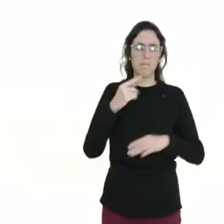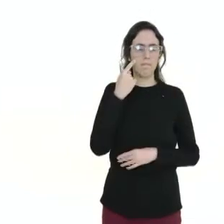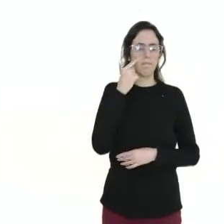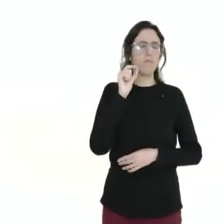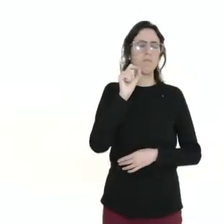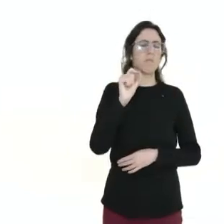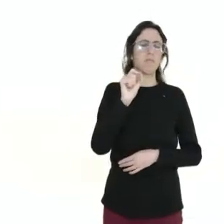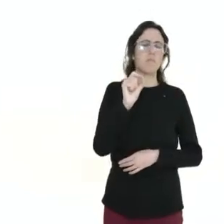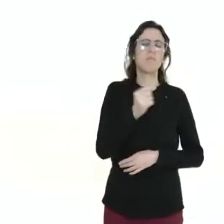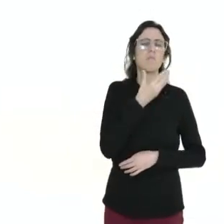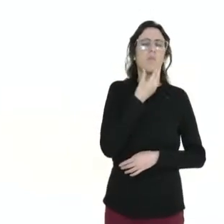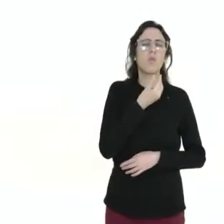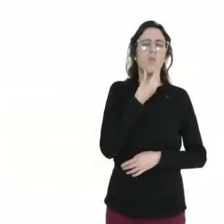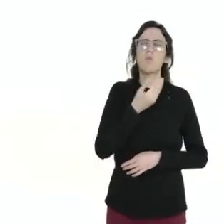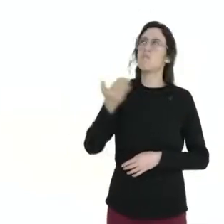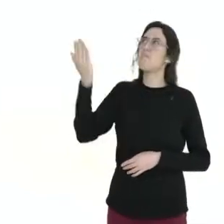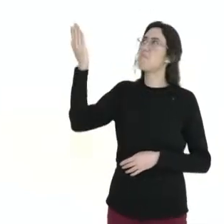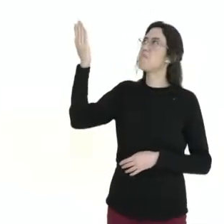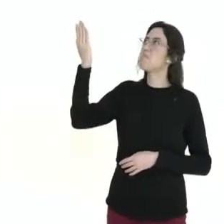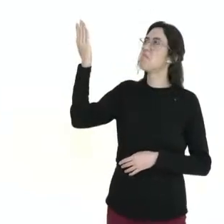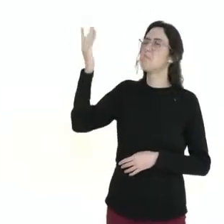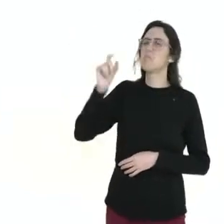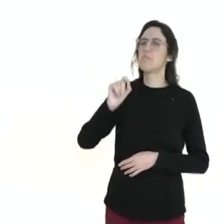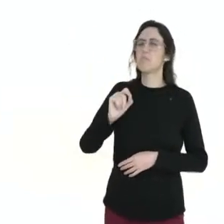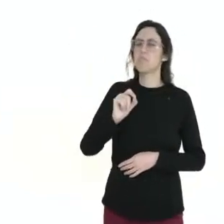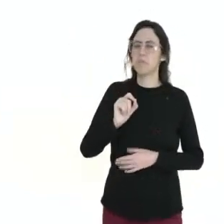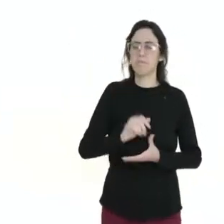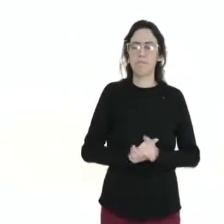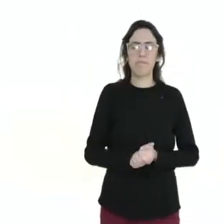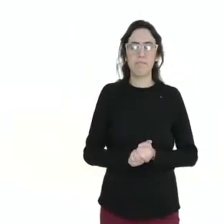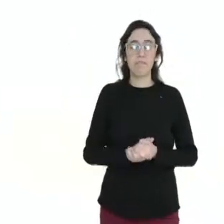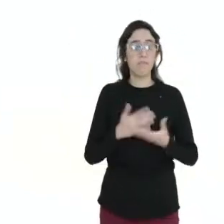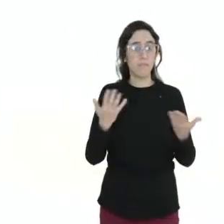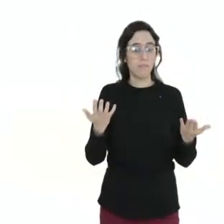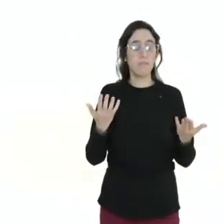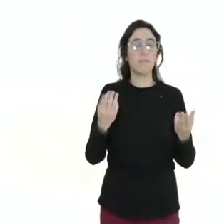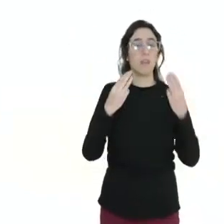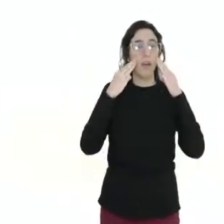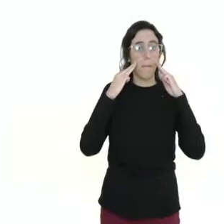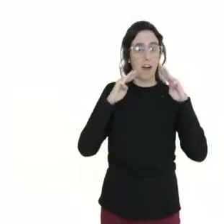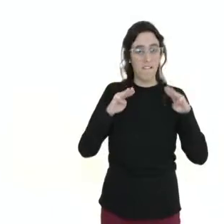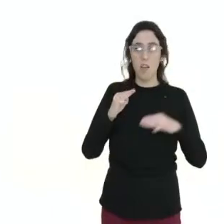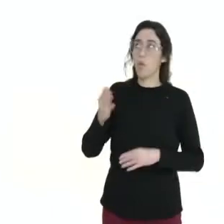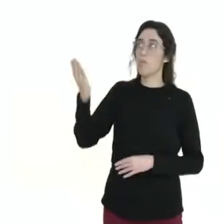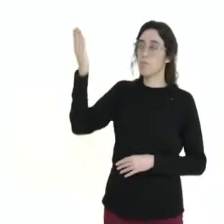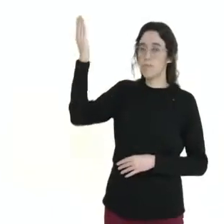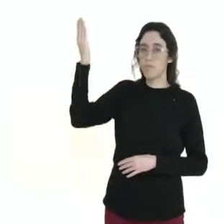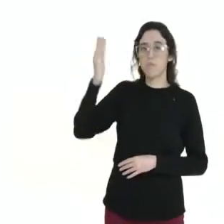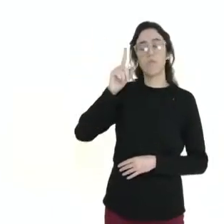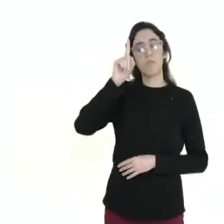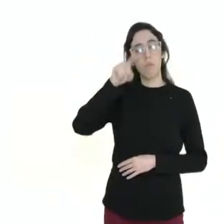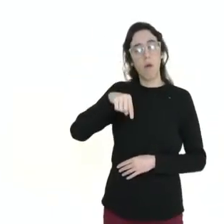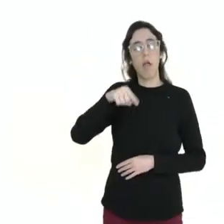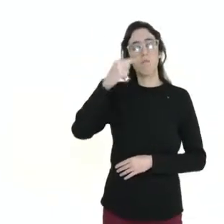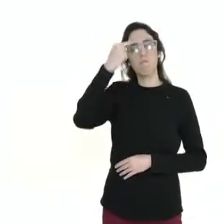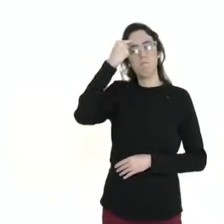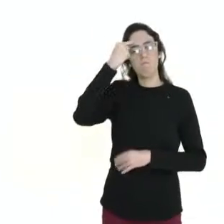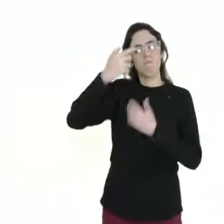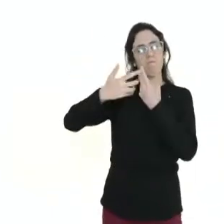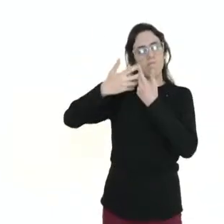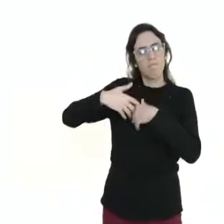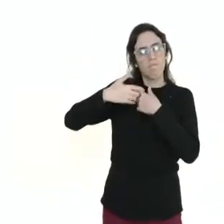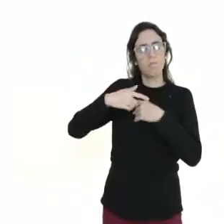foi, afinal de contas, Nicolau Maquiavel? Então, Nicolau Maquiavel foi um pensador renascentista que viveu